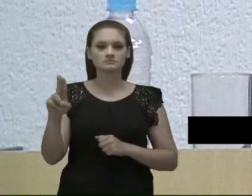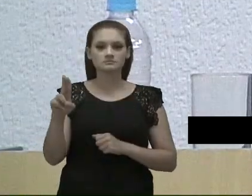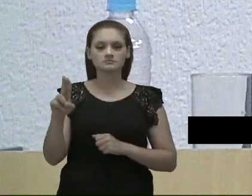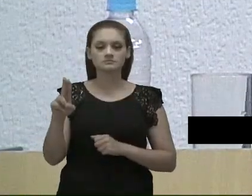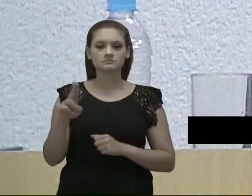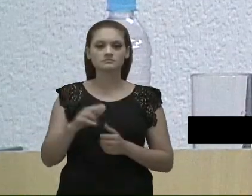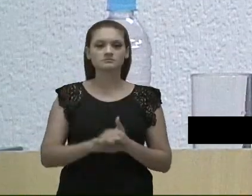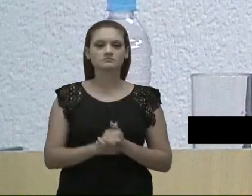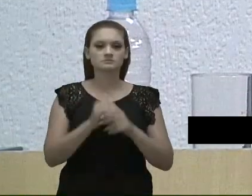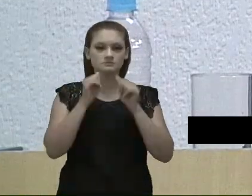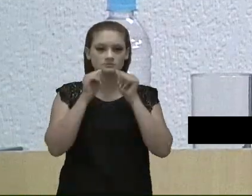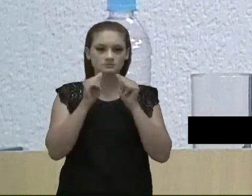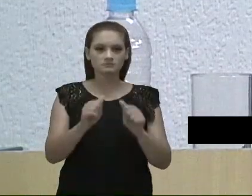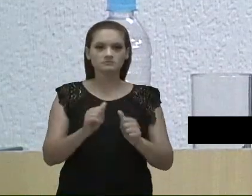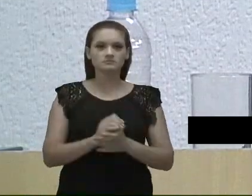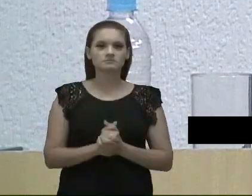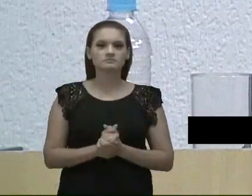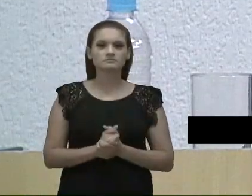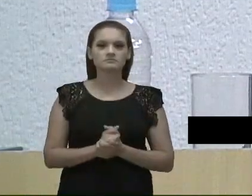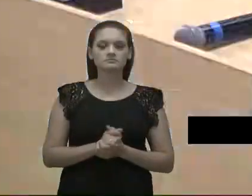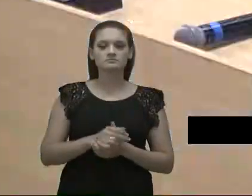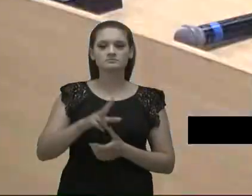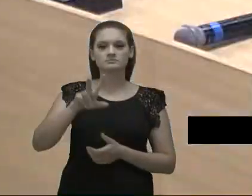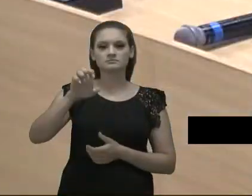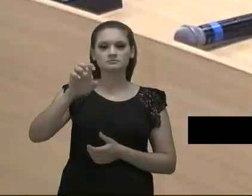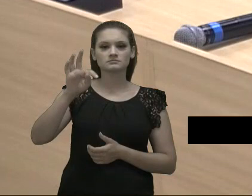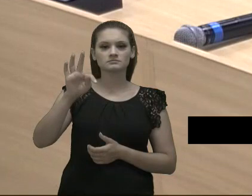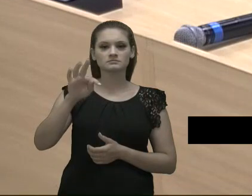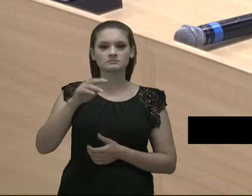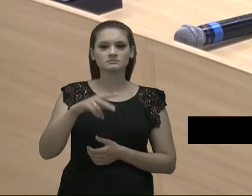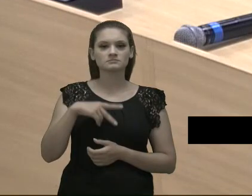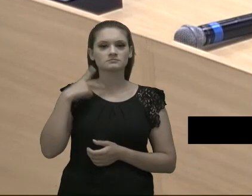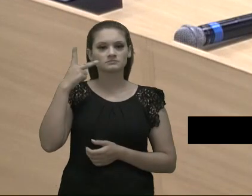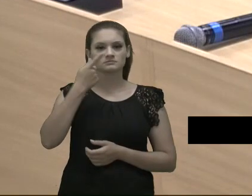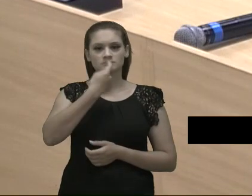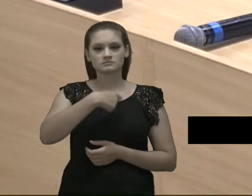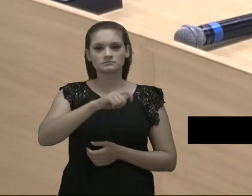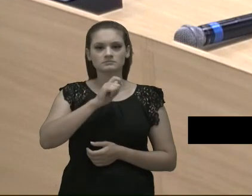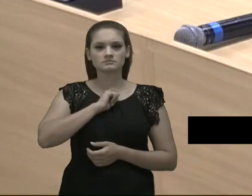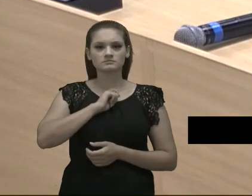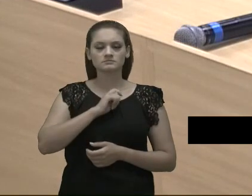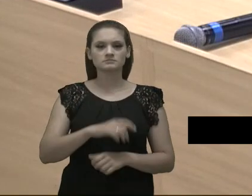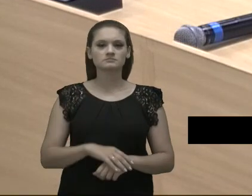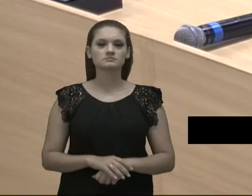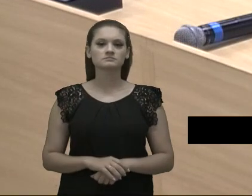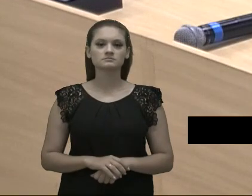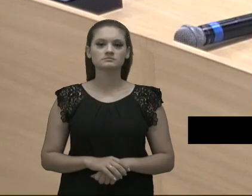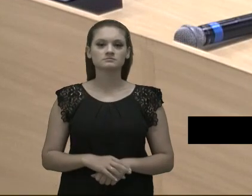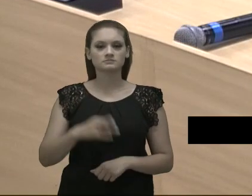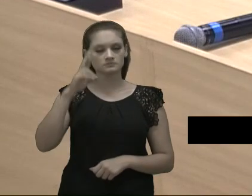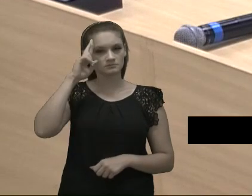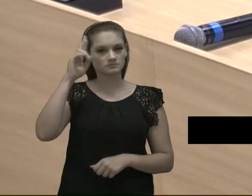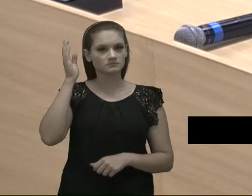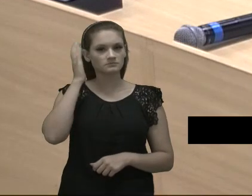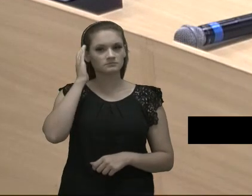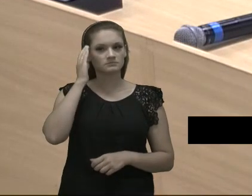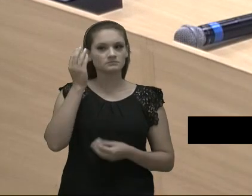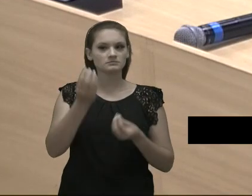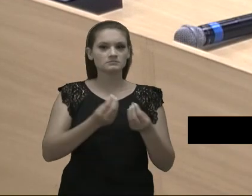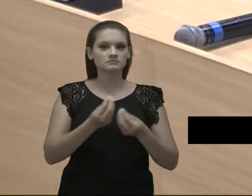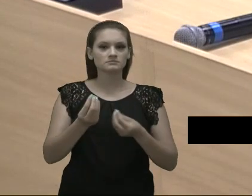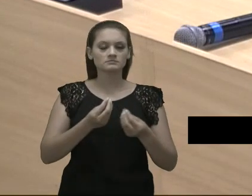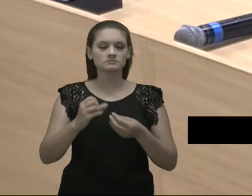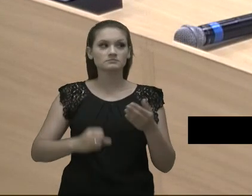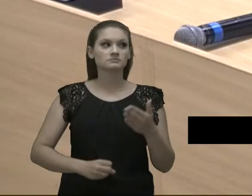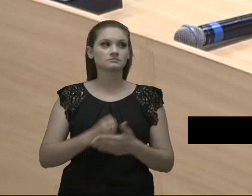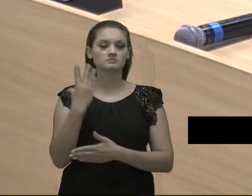vereador? Ivete, do senhor Moisés. A senhora sabe me informar como que ocorreu